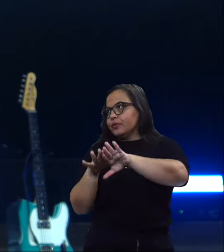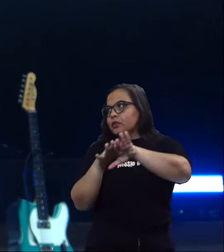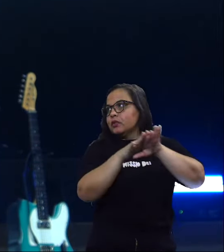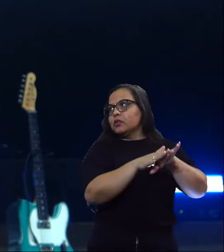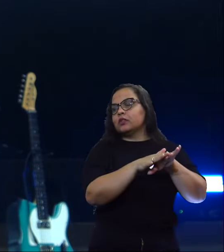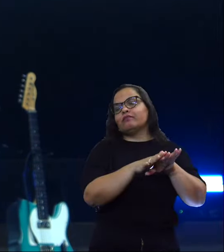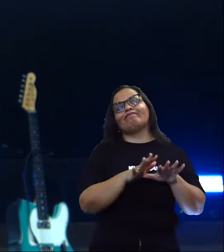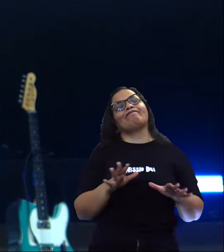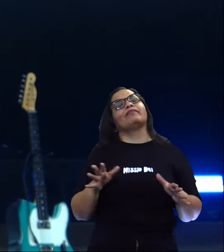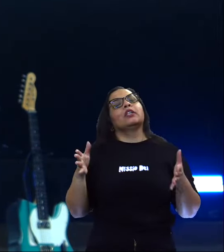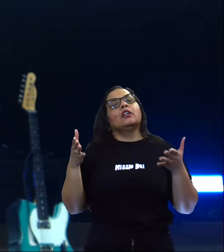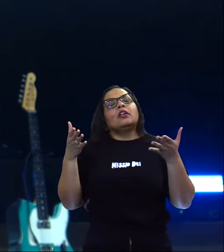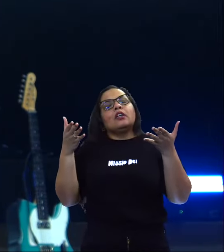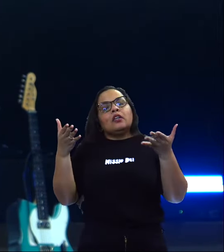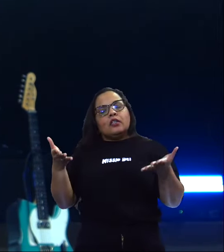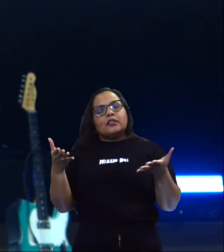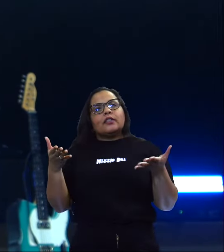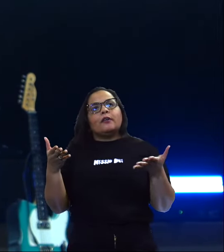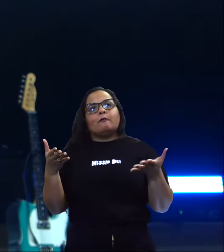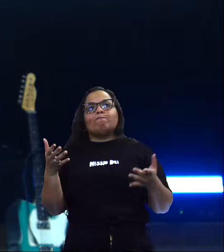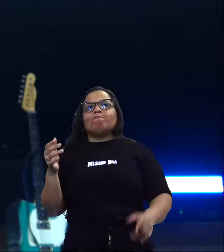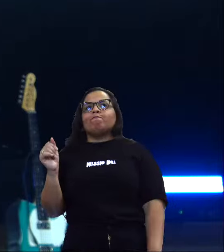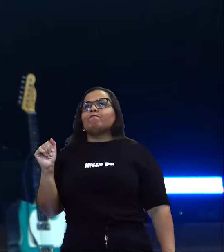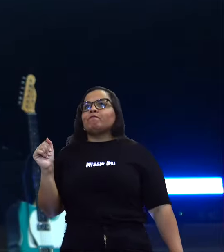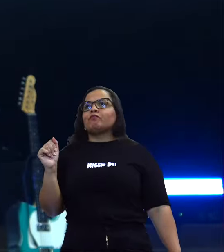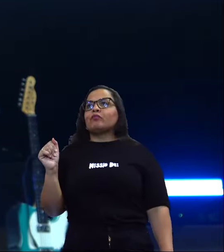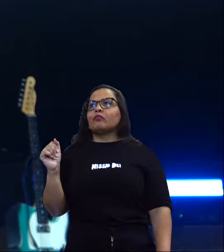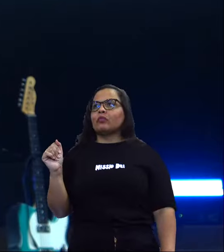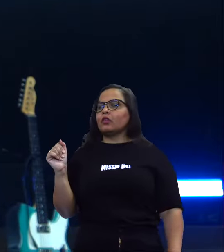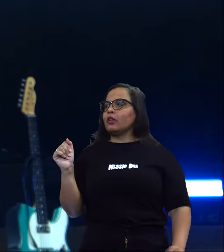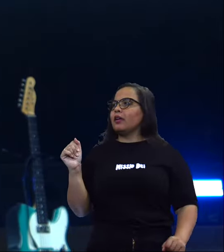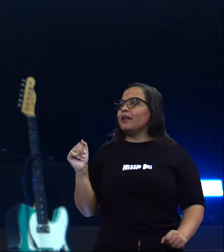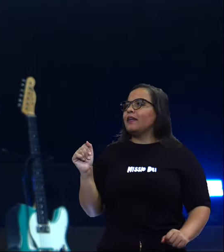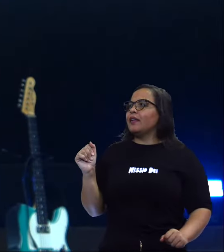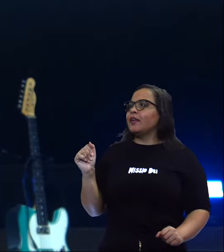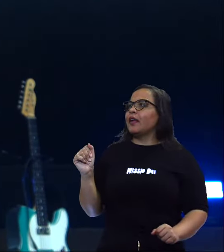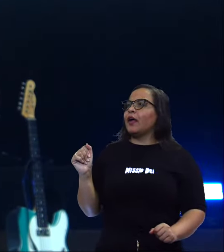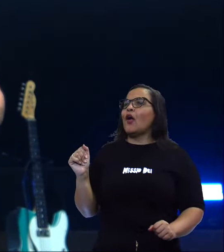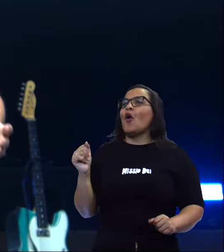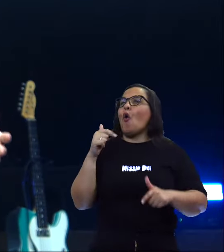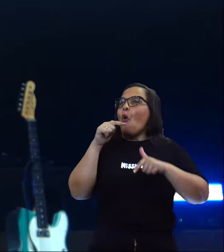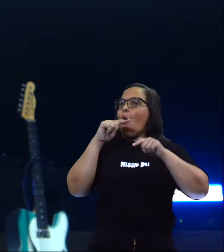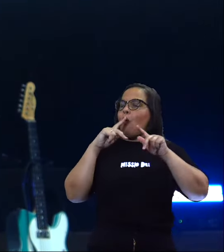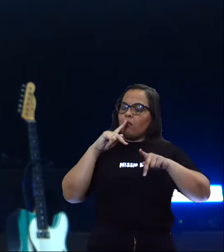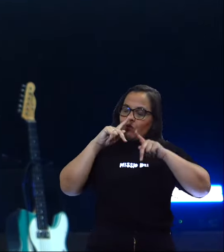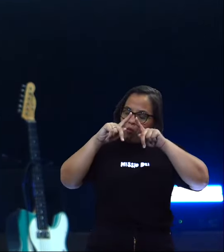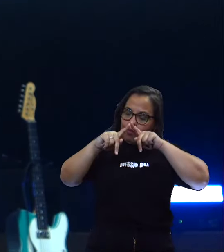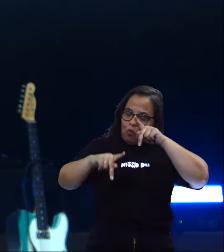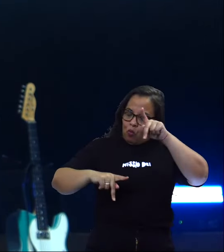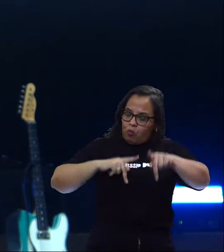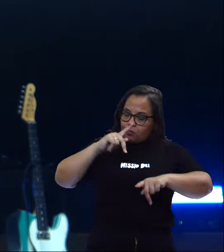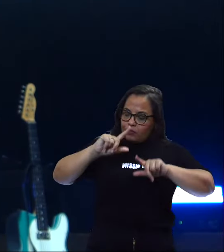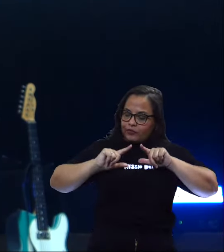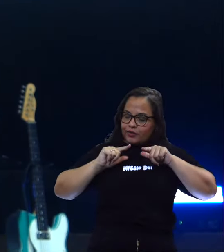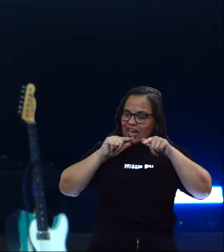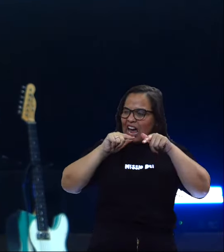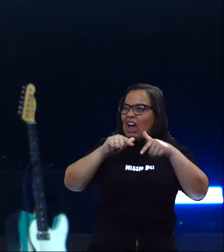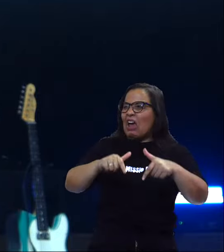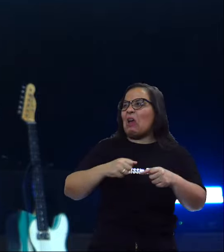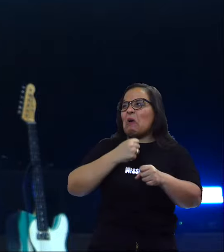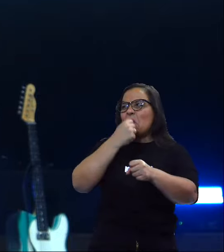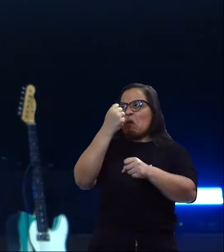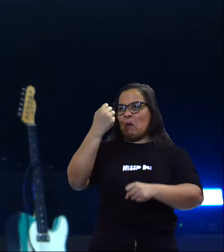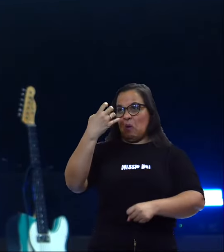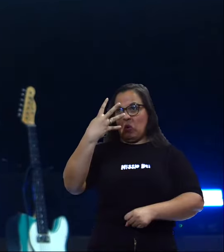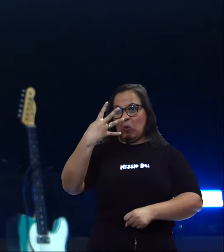muitas vezes com vontade de voltar para o Egito, mas foram necessários 40 anos para que uma nova geração se levantasse e